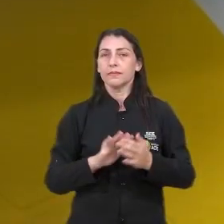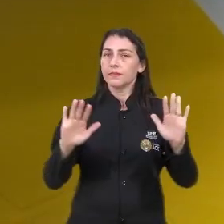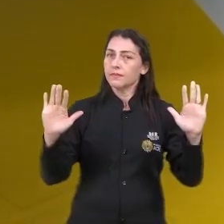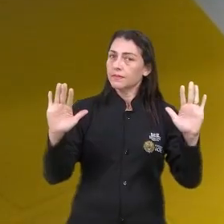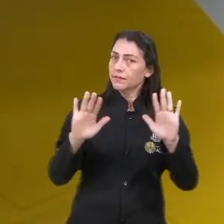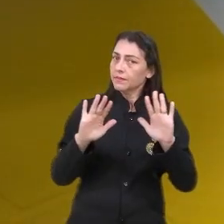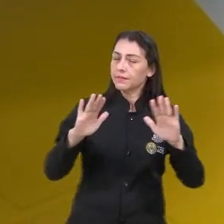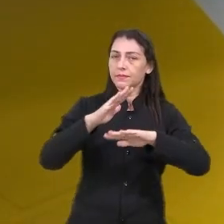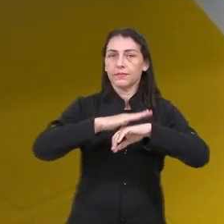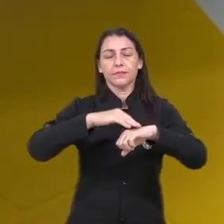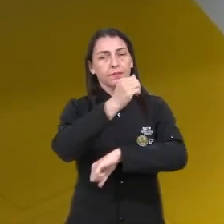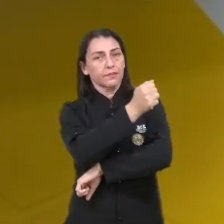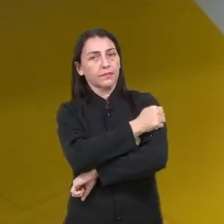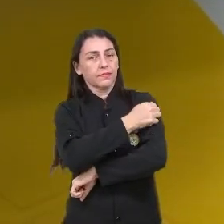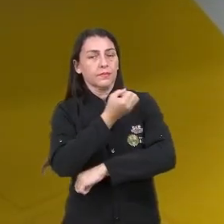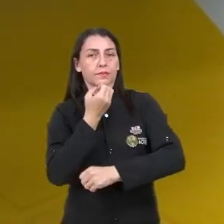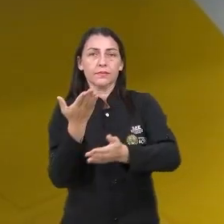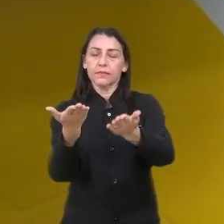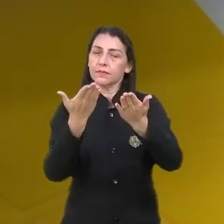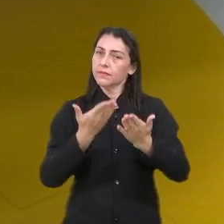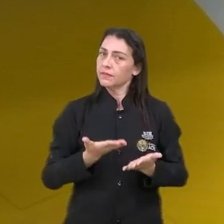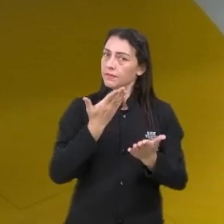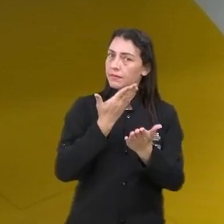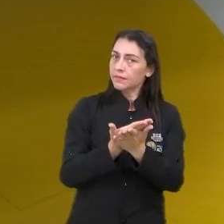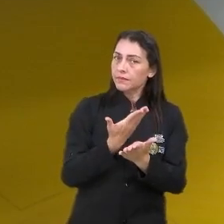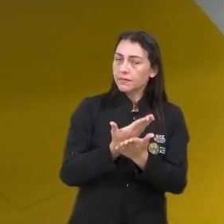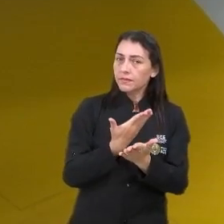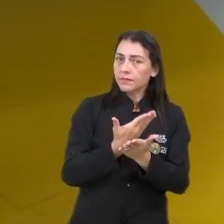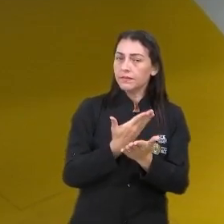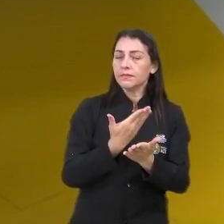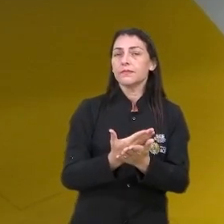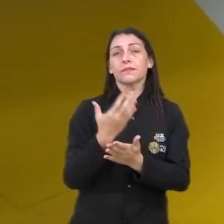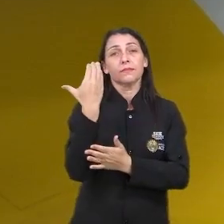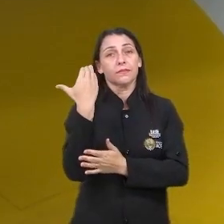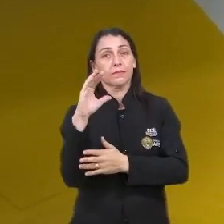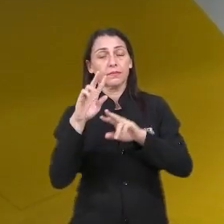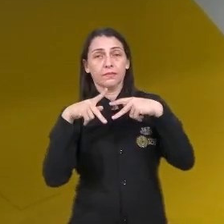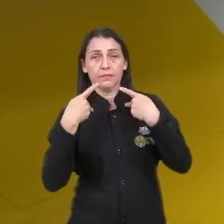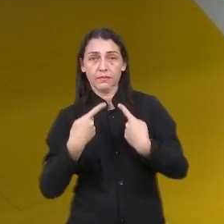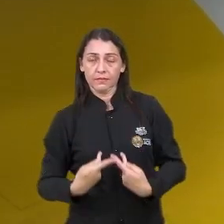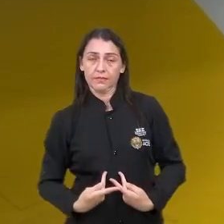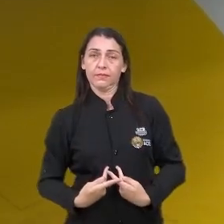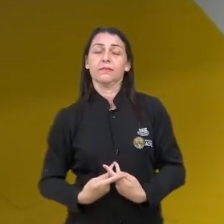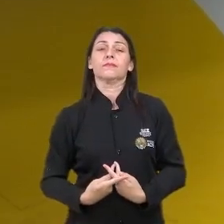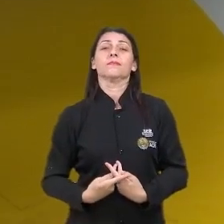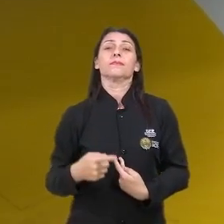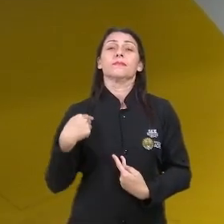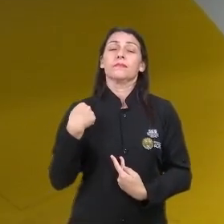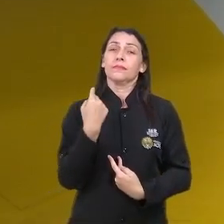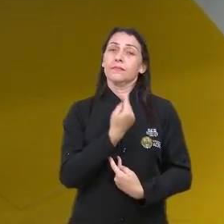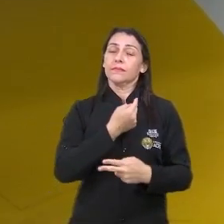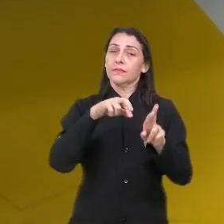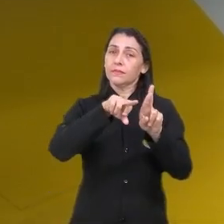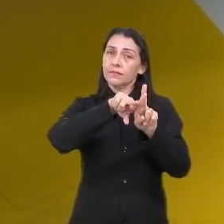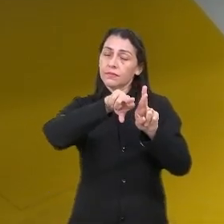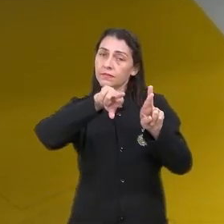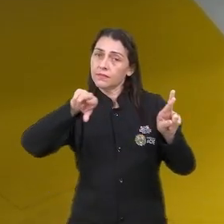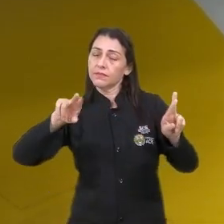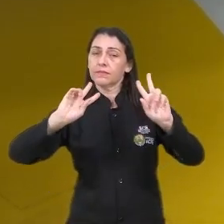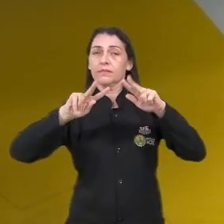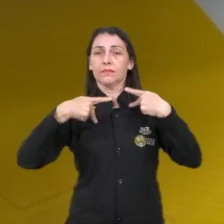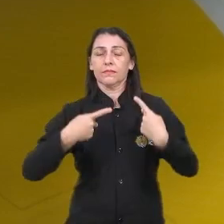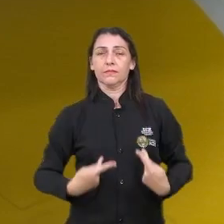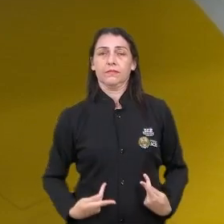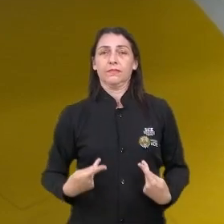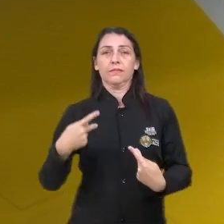Olá, querido estudante, bem-vindo a mais uma aula de Ciências Humanas aqui na nossa rota de